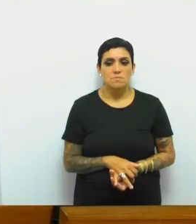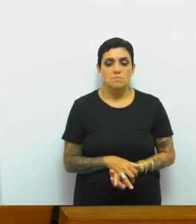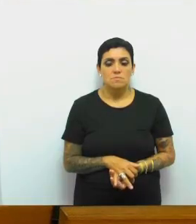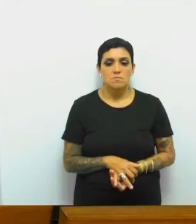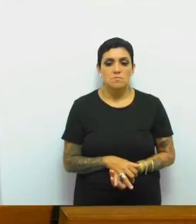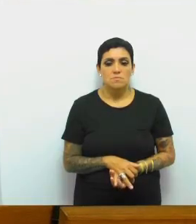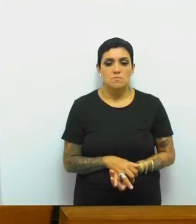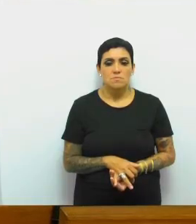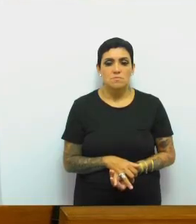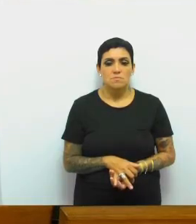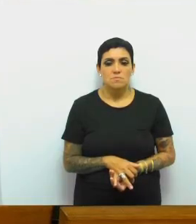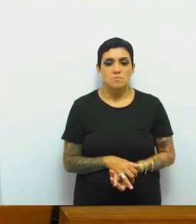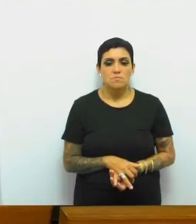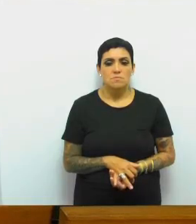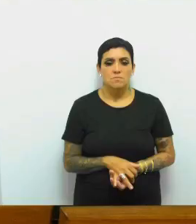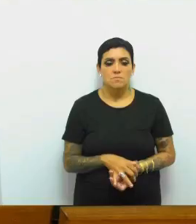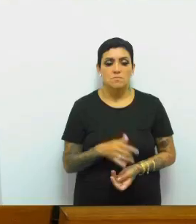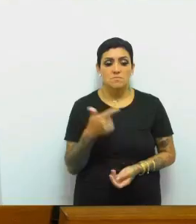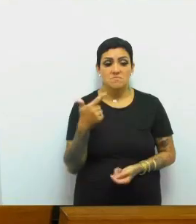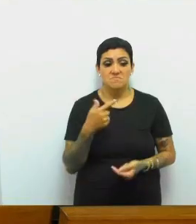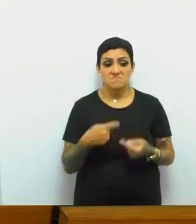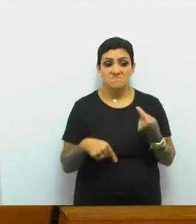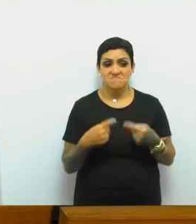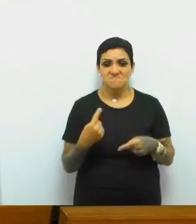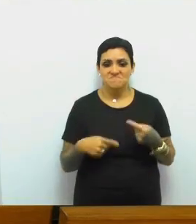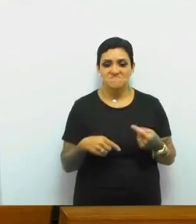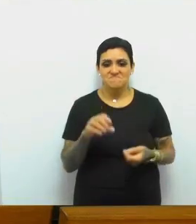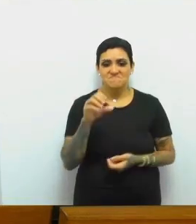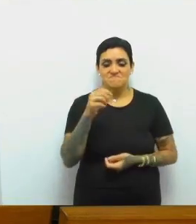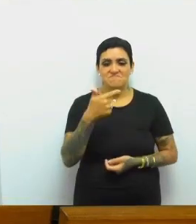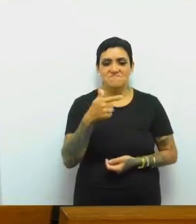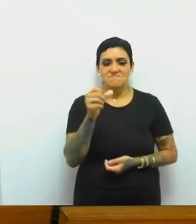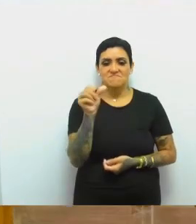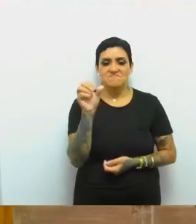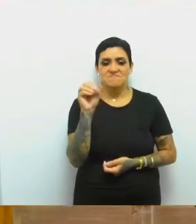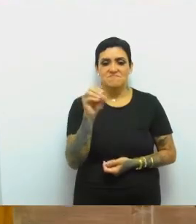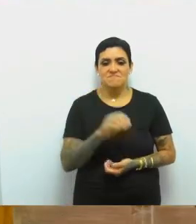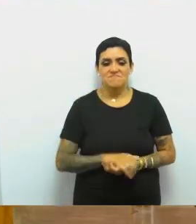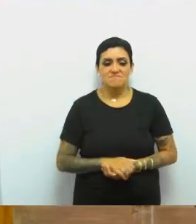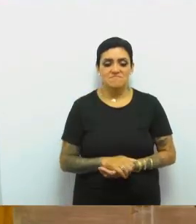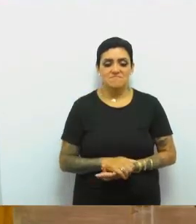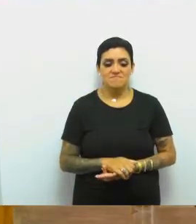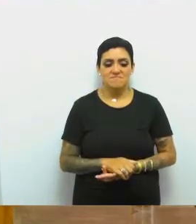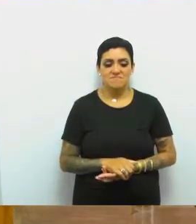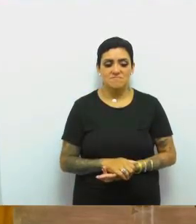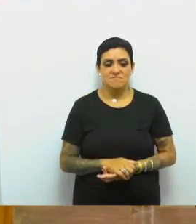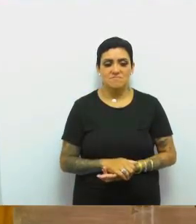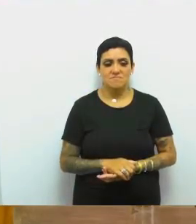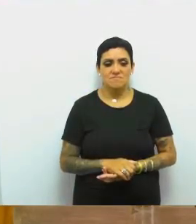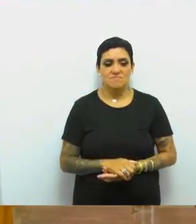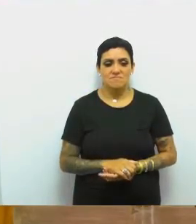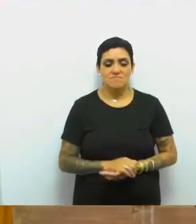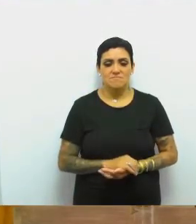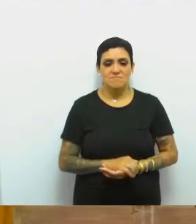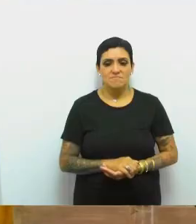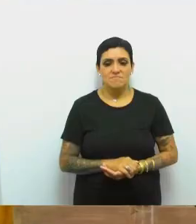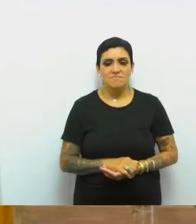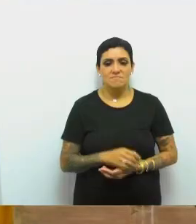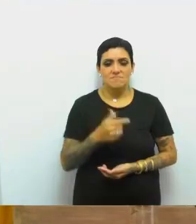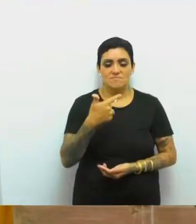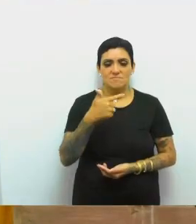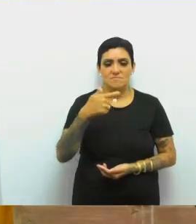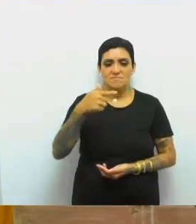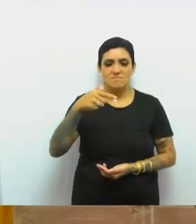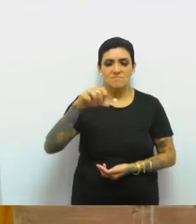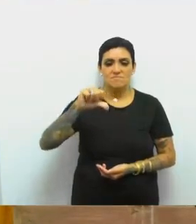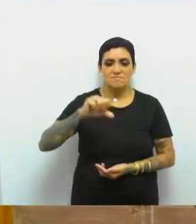Já deu? Já. Em segunda discussão, parecer 260 da Comissão de Justiça, opinando pela aprovação do projeto de lei 079, de autoria